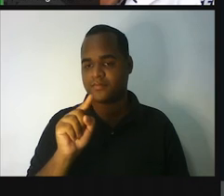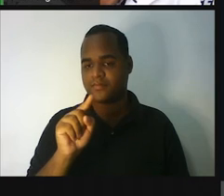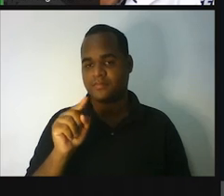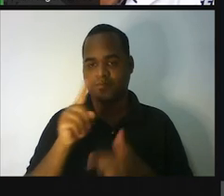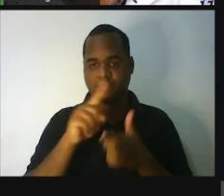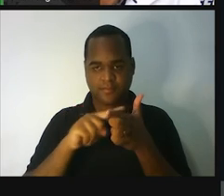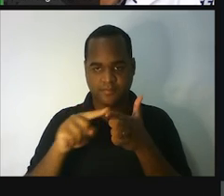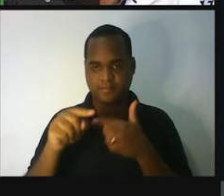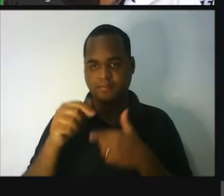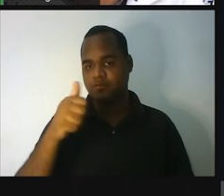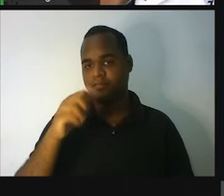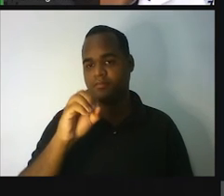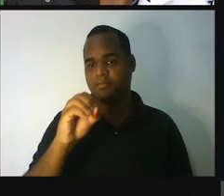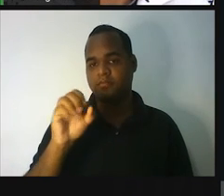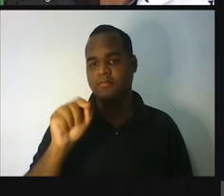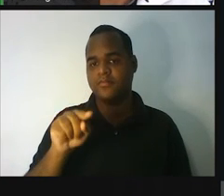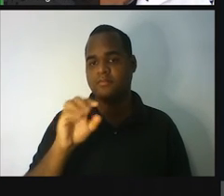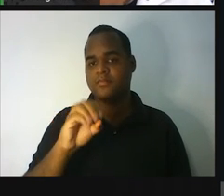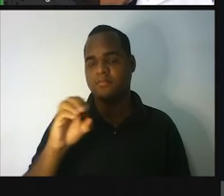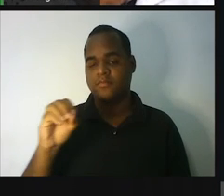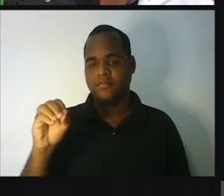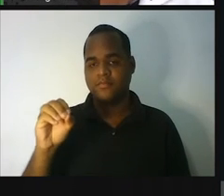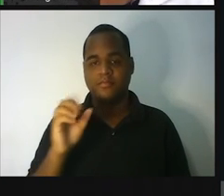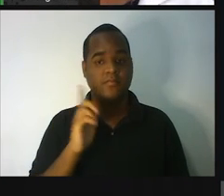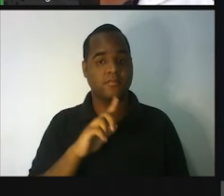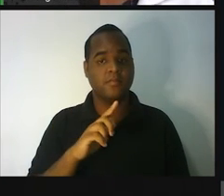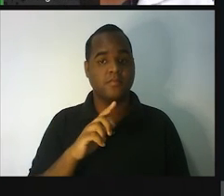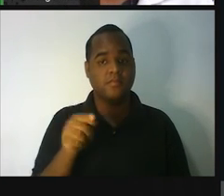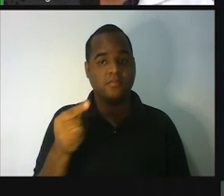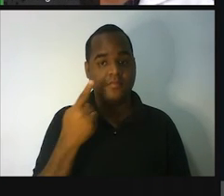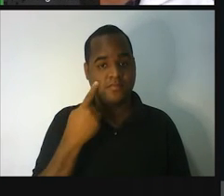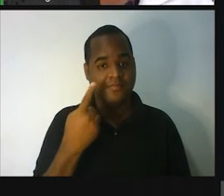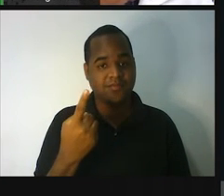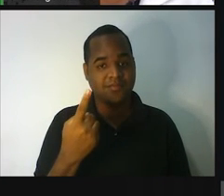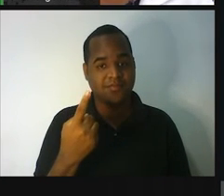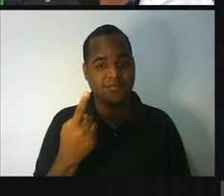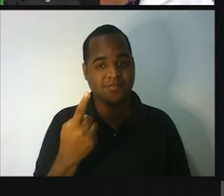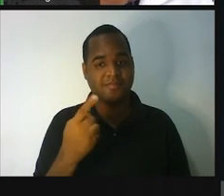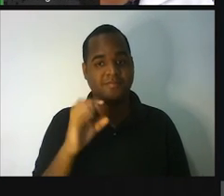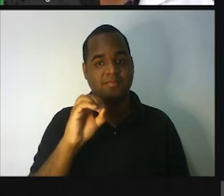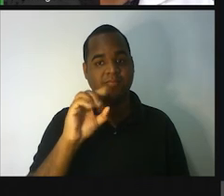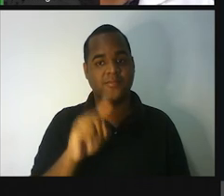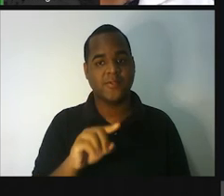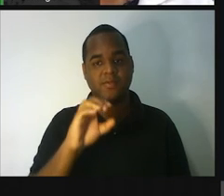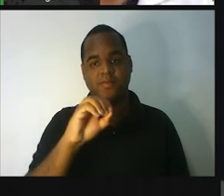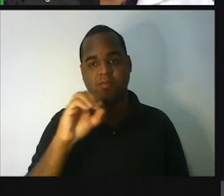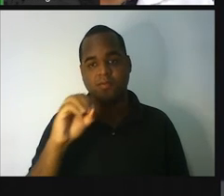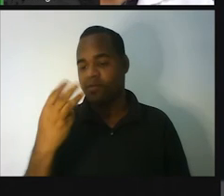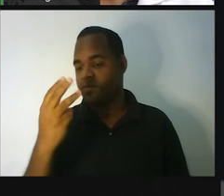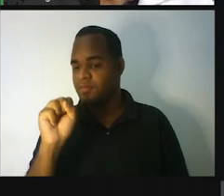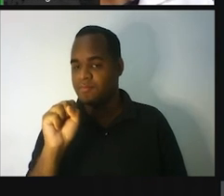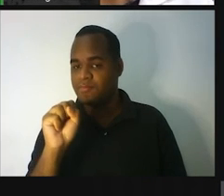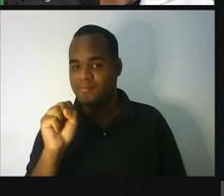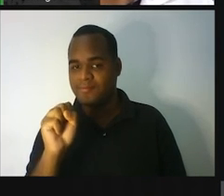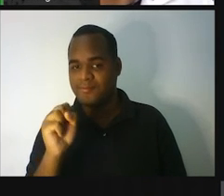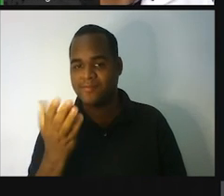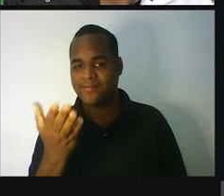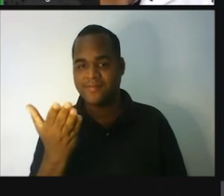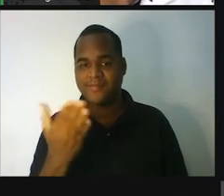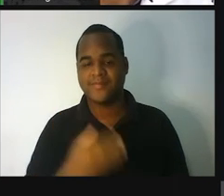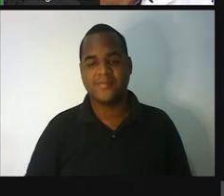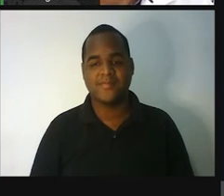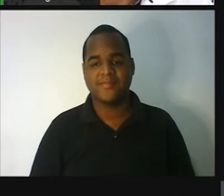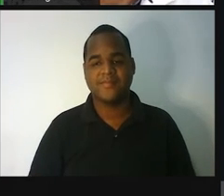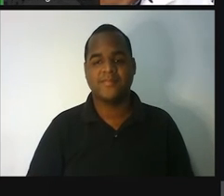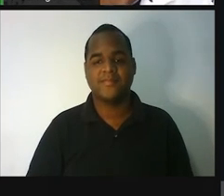mil II e isso dá resultado de 0,0038